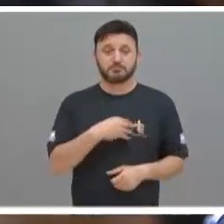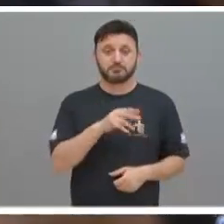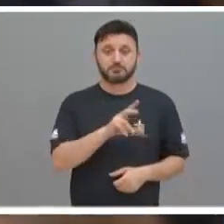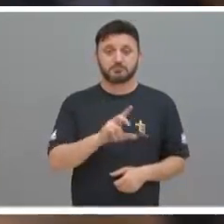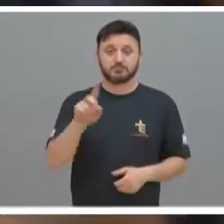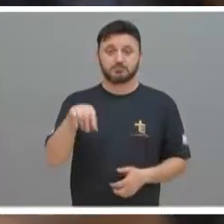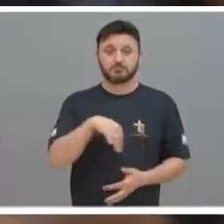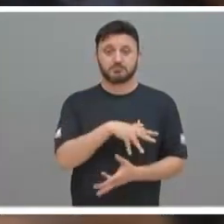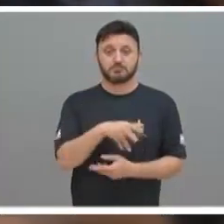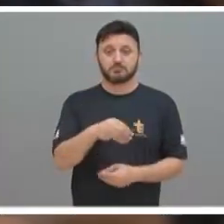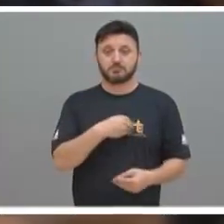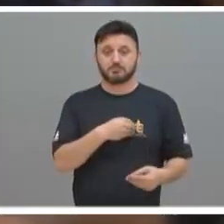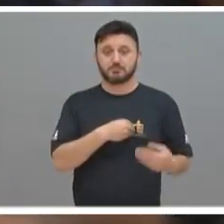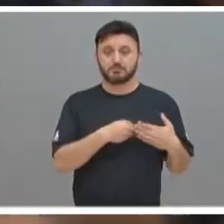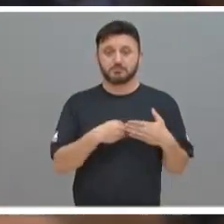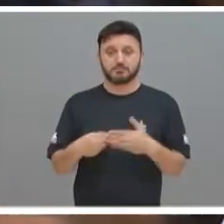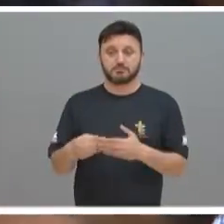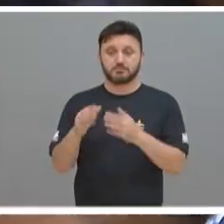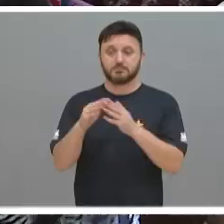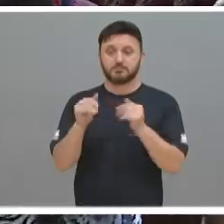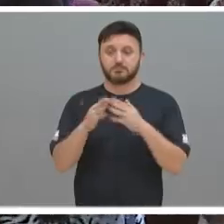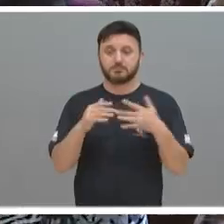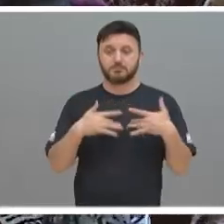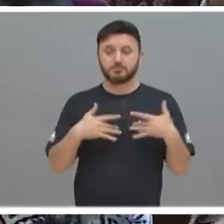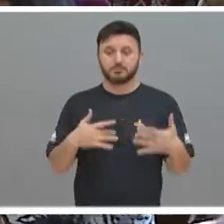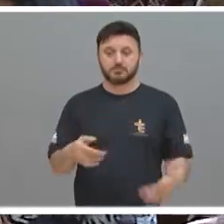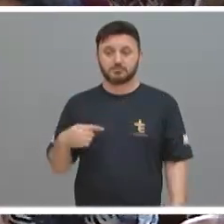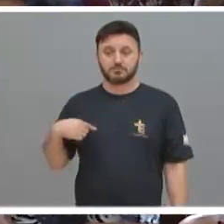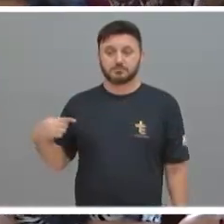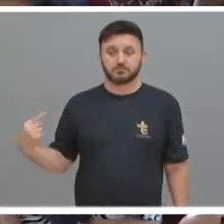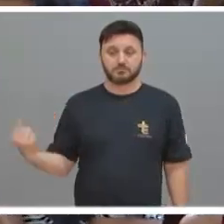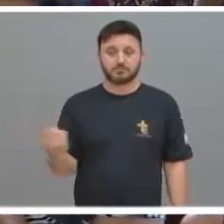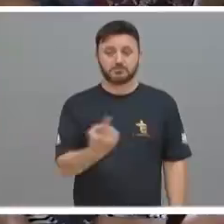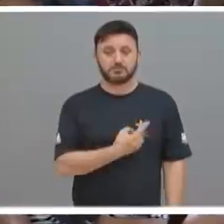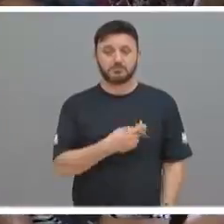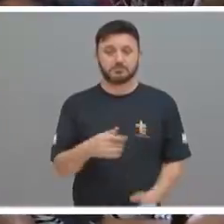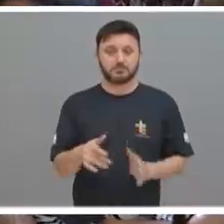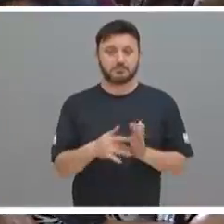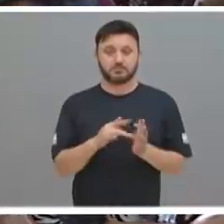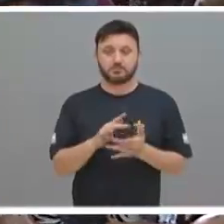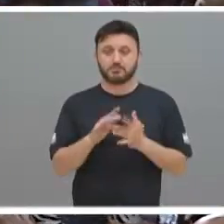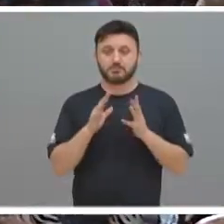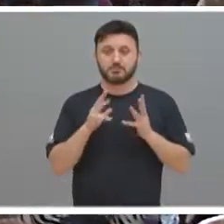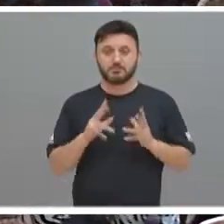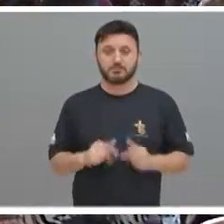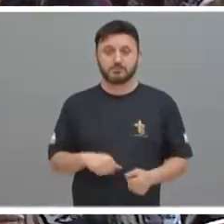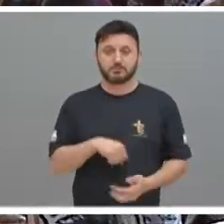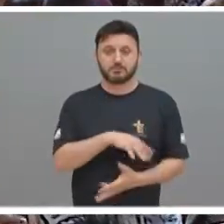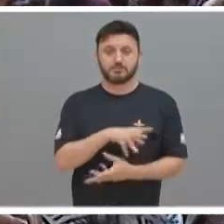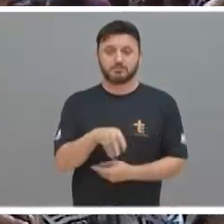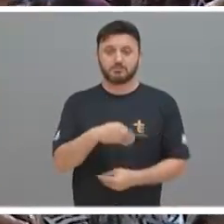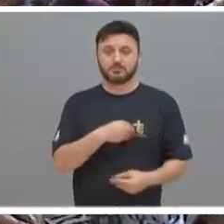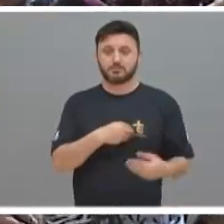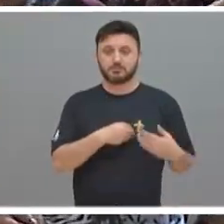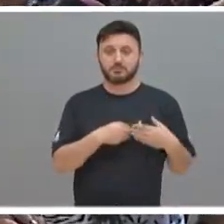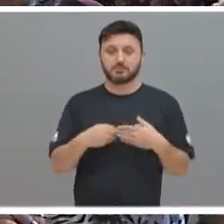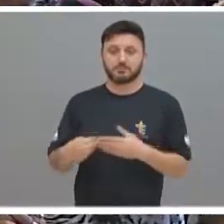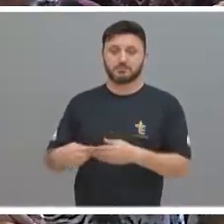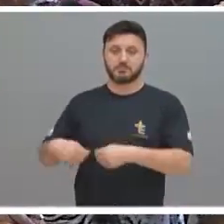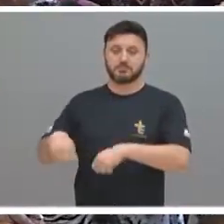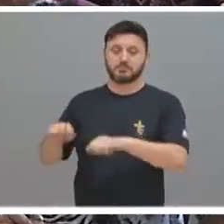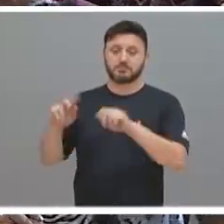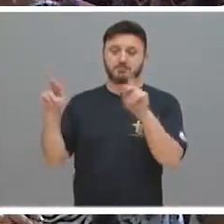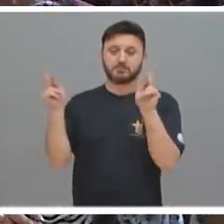Cordeiro de Deus, que tirais o pecado do mundo, tende piedade de nós. Cordeiro de Deus, que tirais